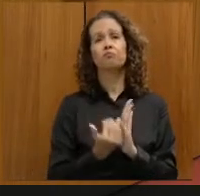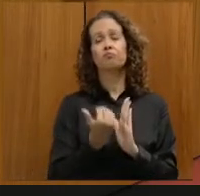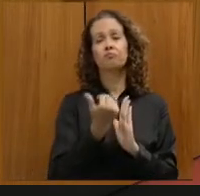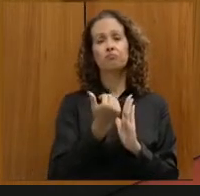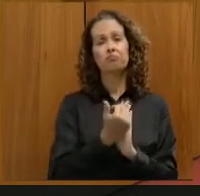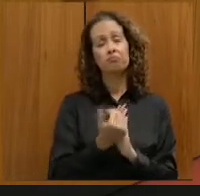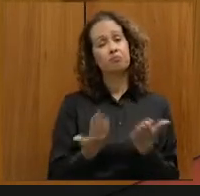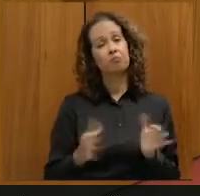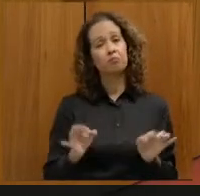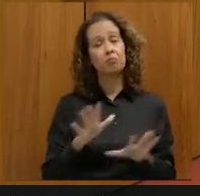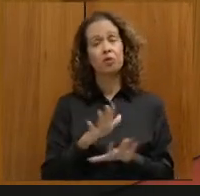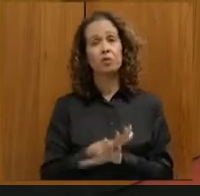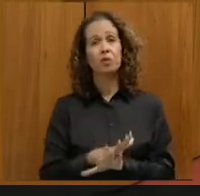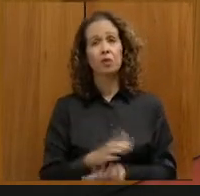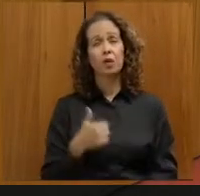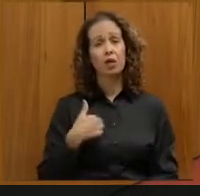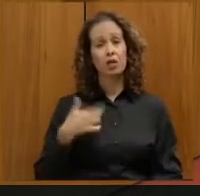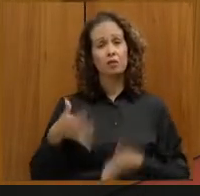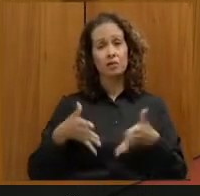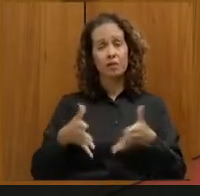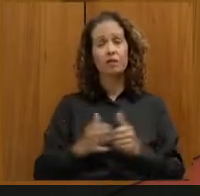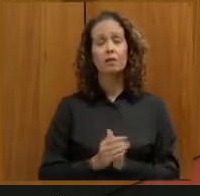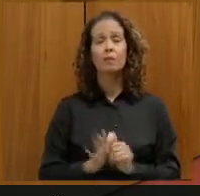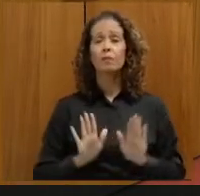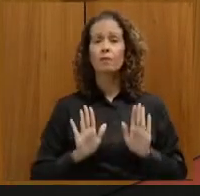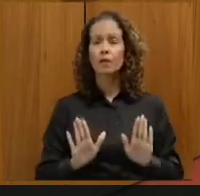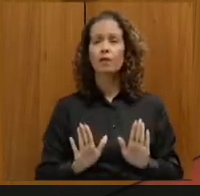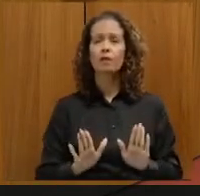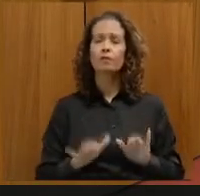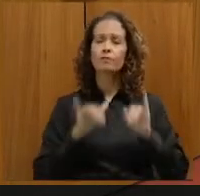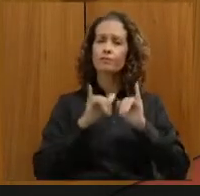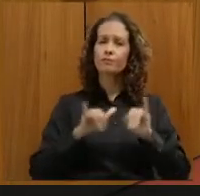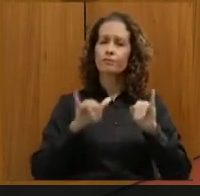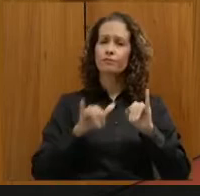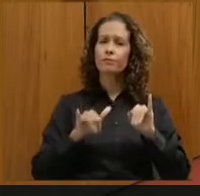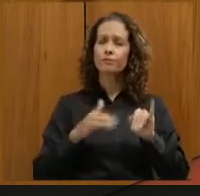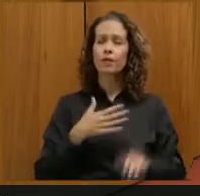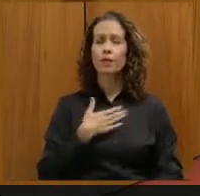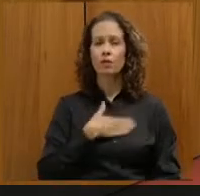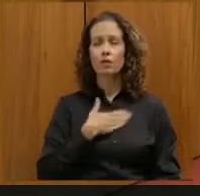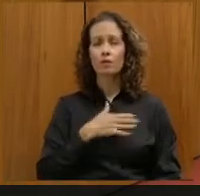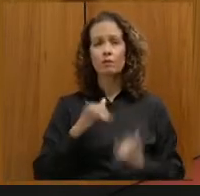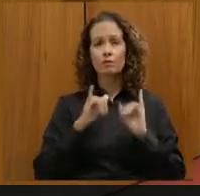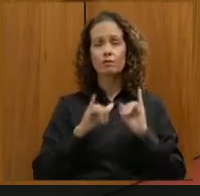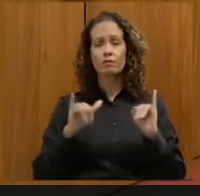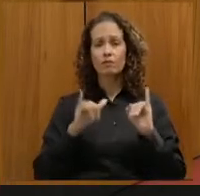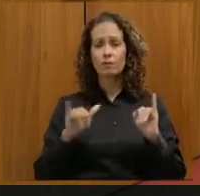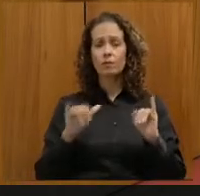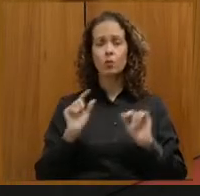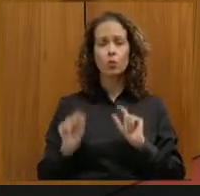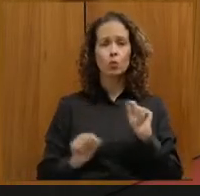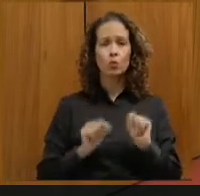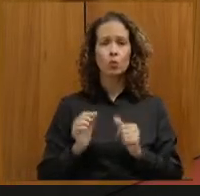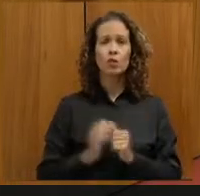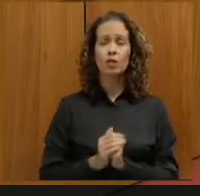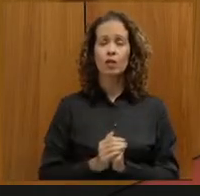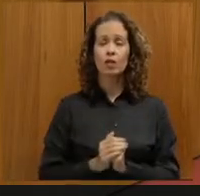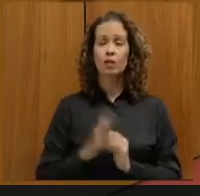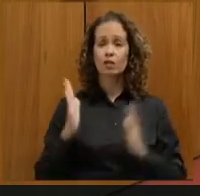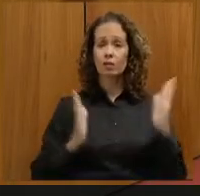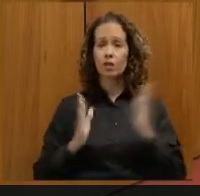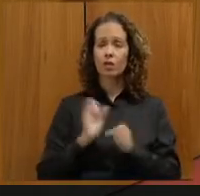fala que é isso é só está terminado mas eu gostei gostaria de dizer adiante é que diante dessa pandemia